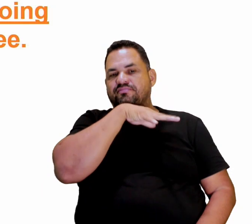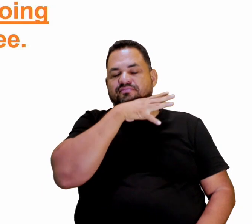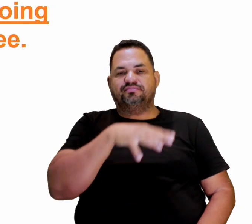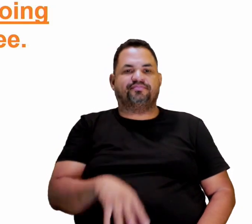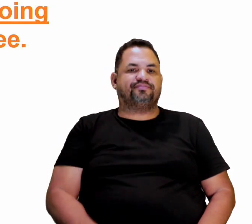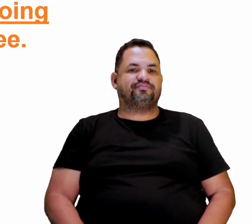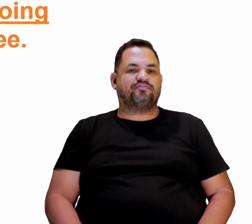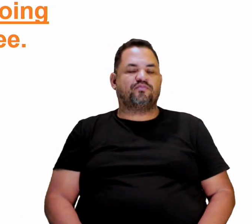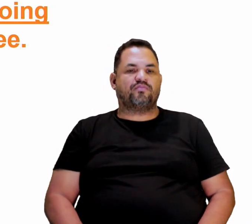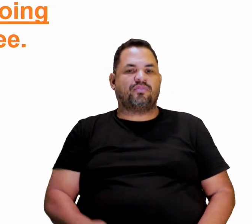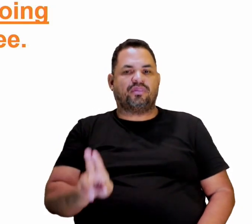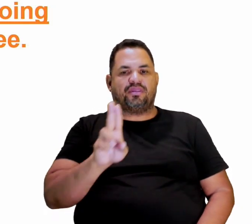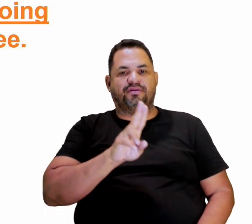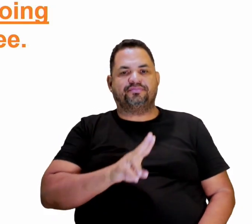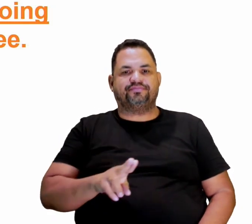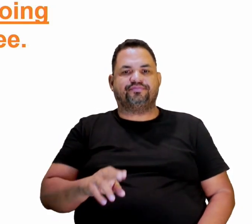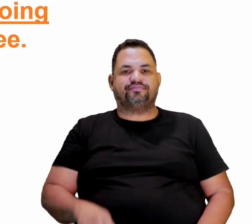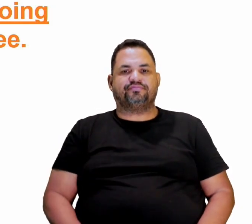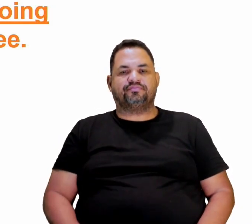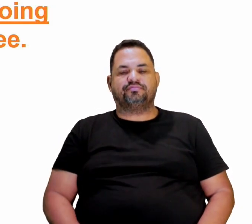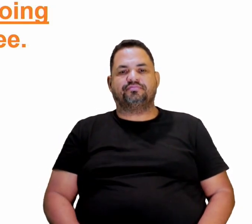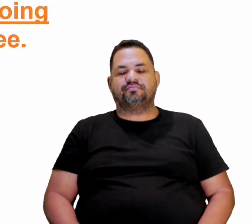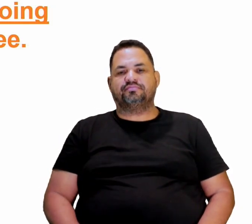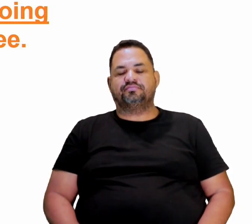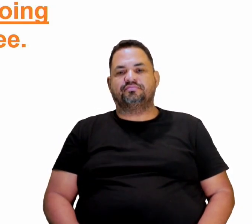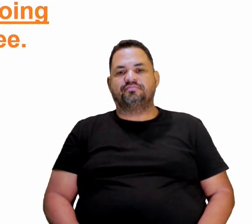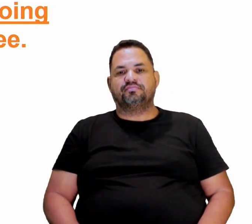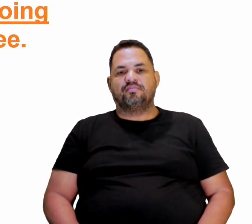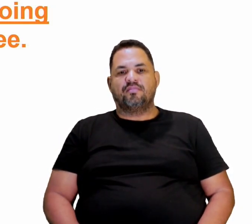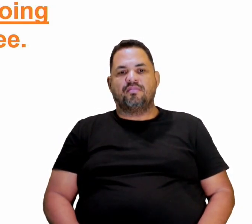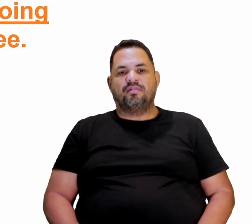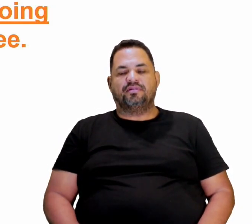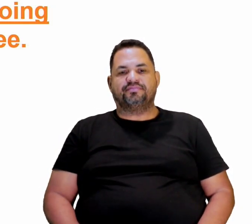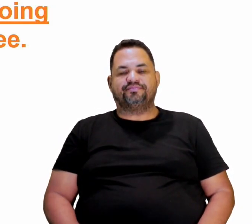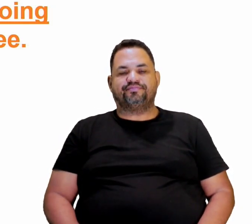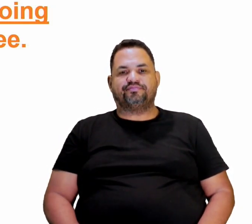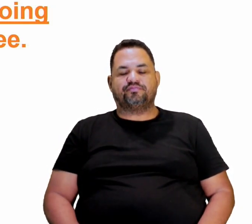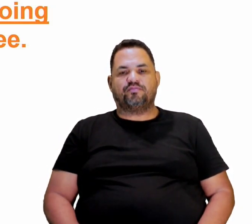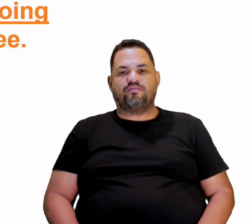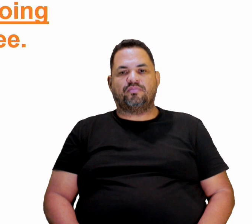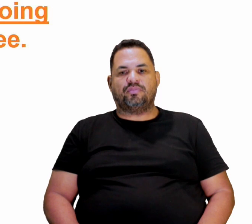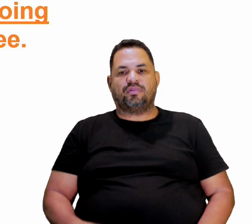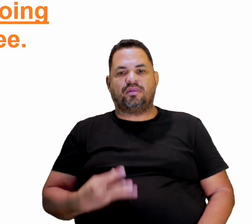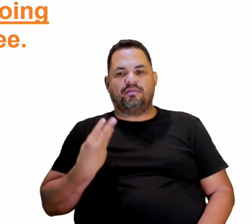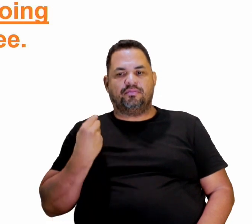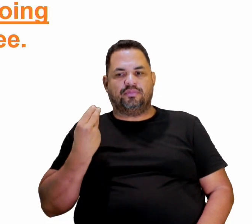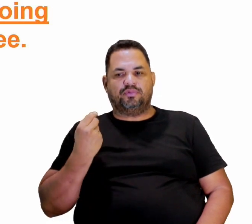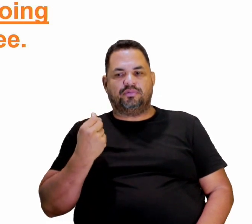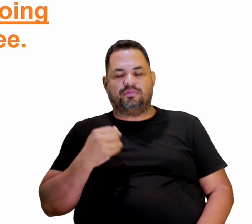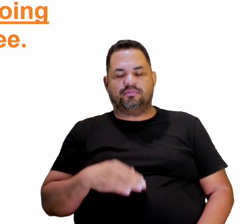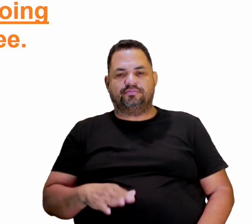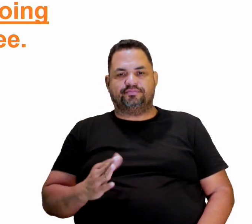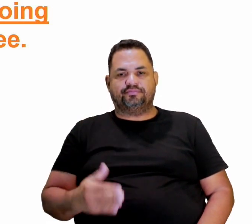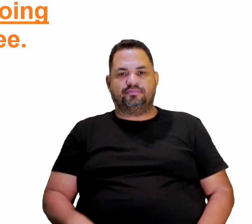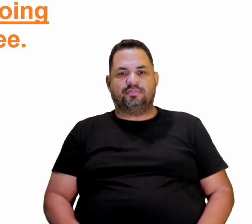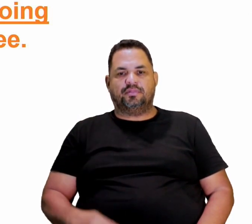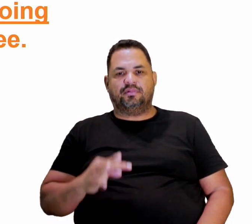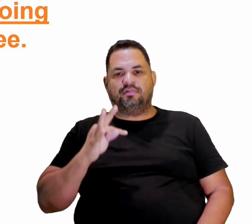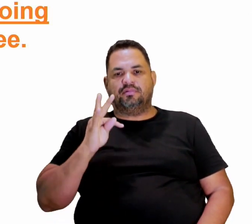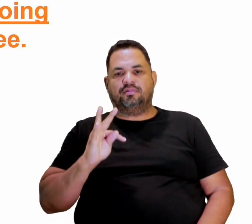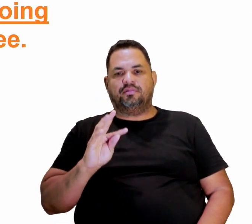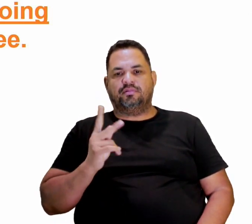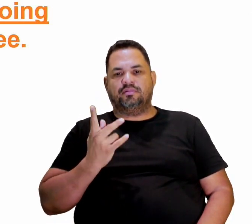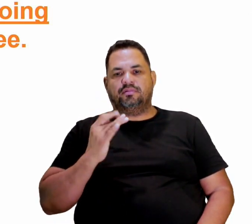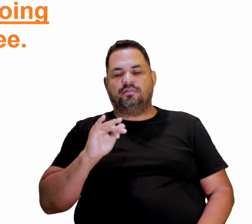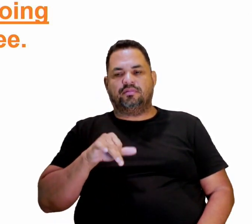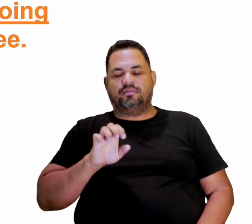falando de animais aqui só que eu usei porque não tem plural para o plural para eles eu dei tá também